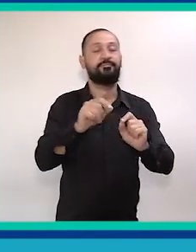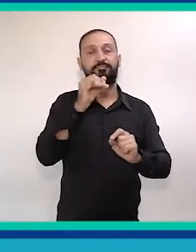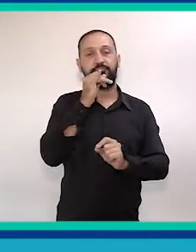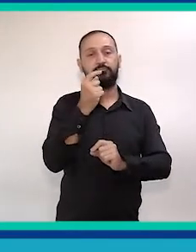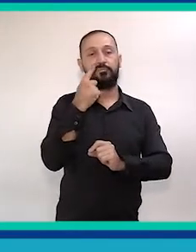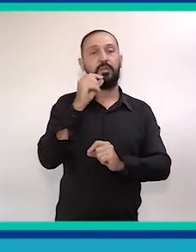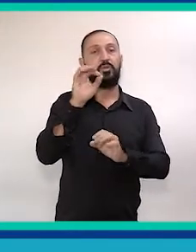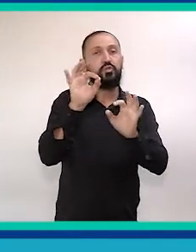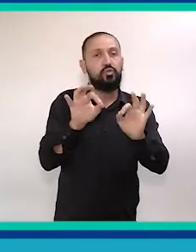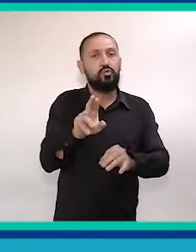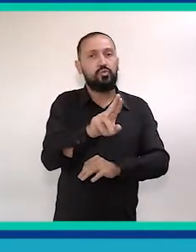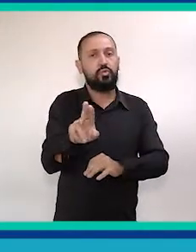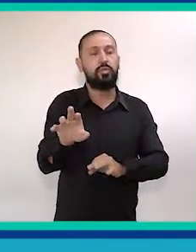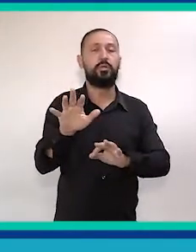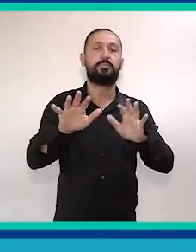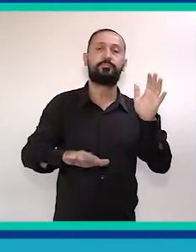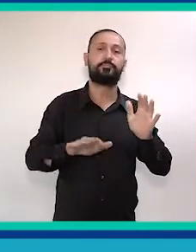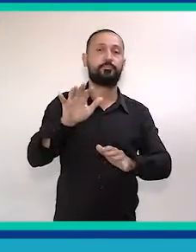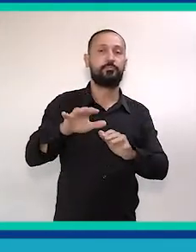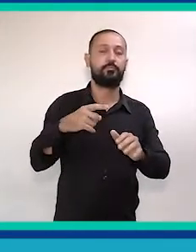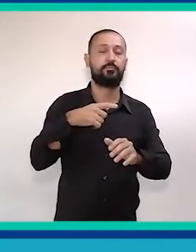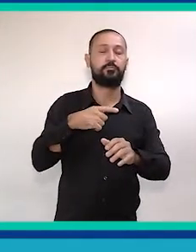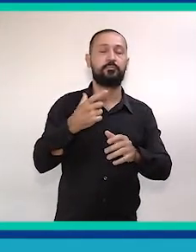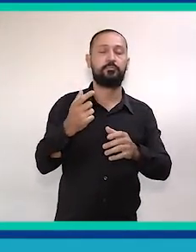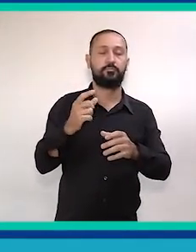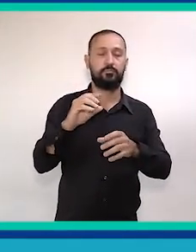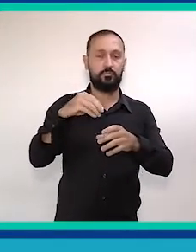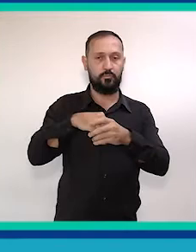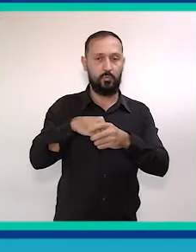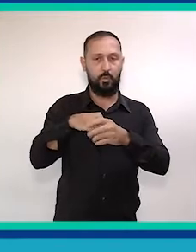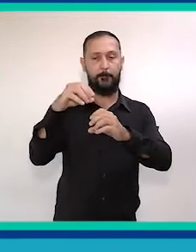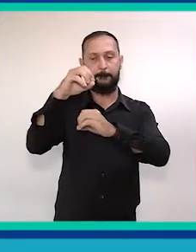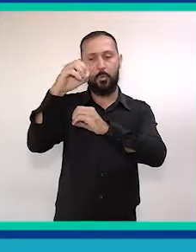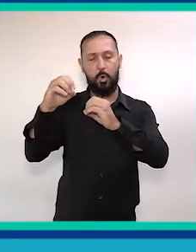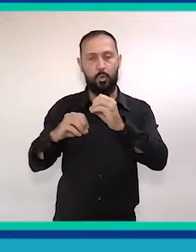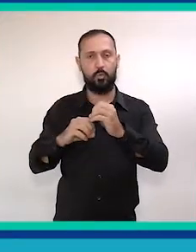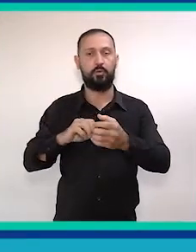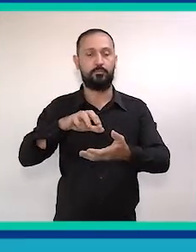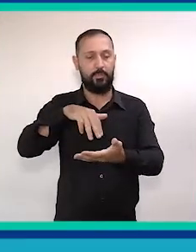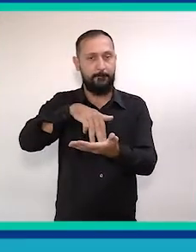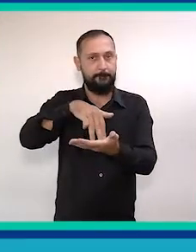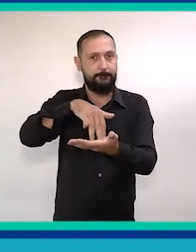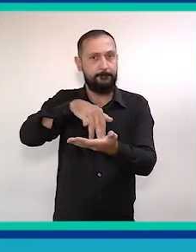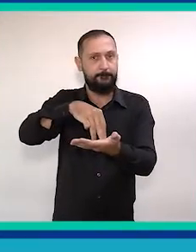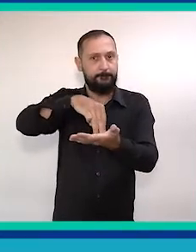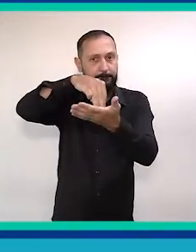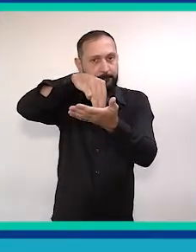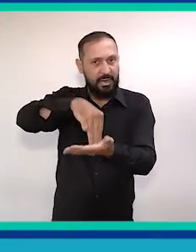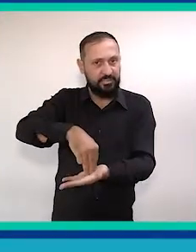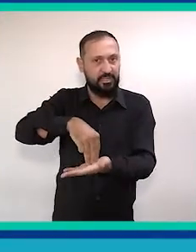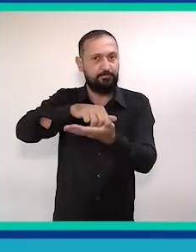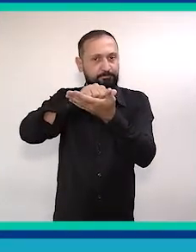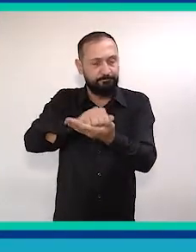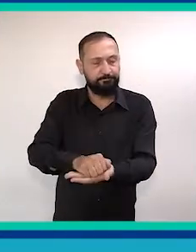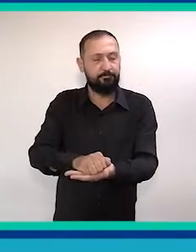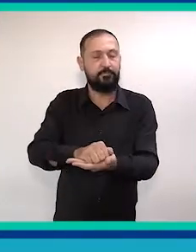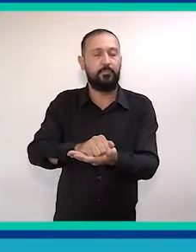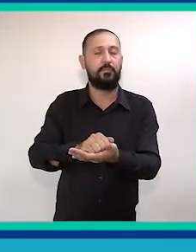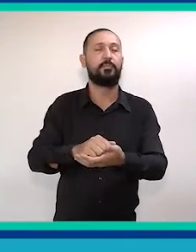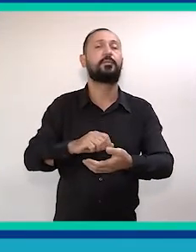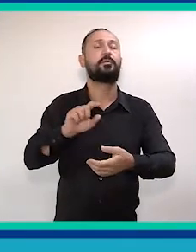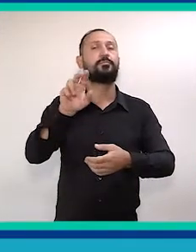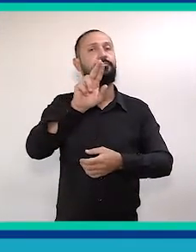seus tamanhos, que a gente chama, o mais correto mesmo é de acordo com a sua massa molecular. Tá? Então, esse